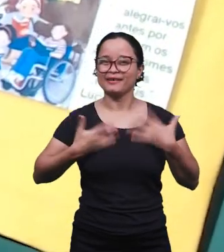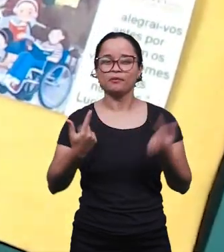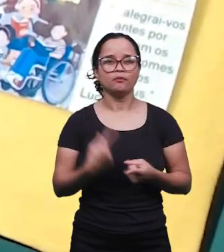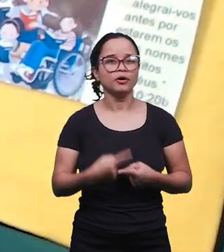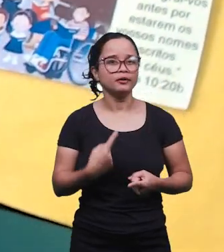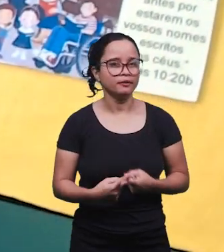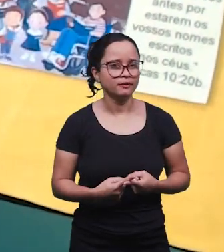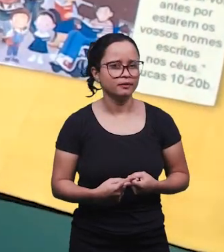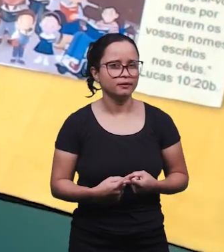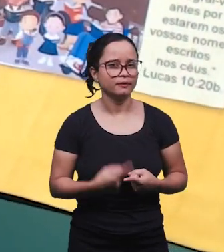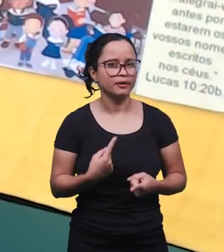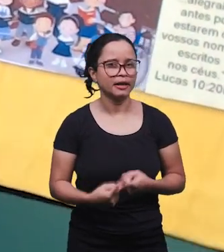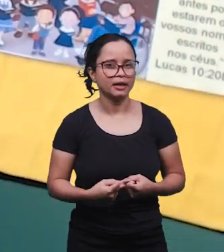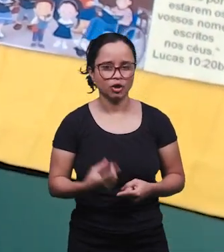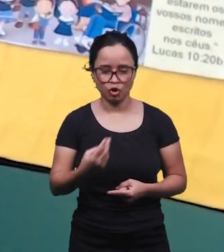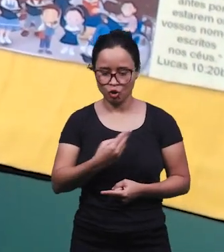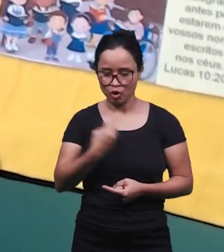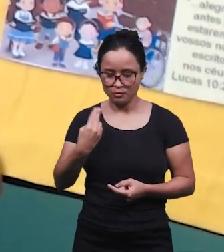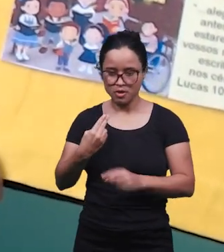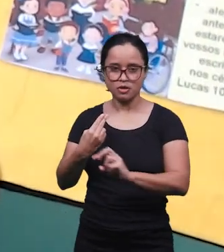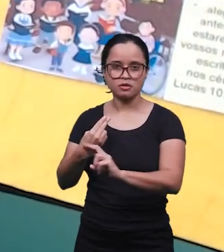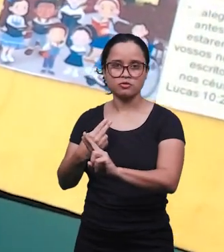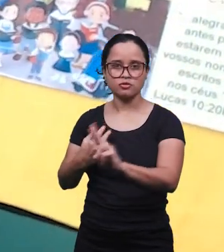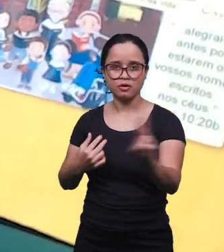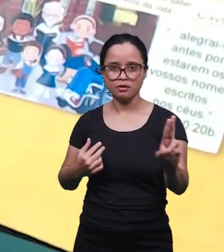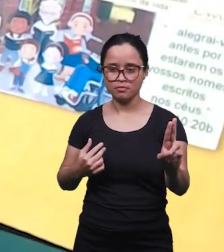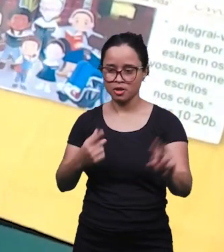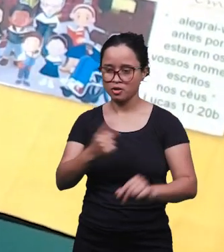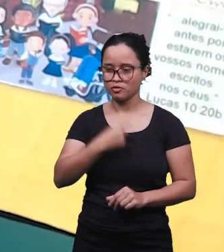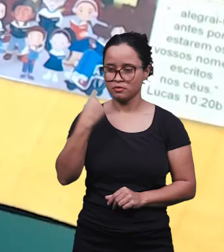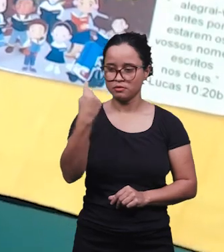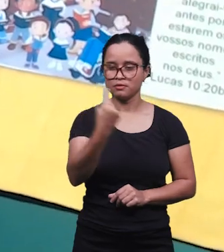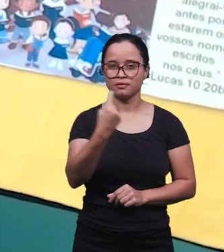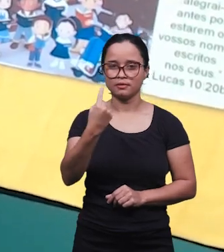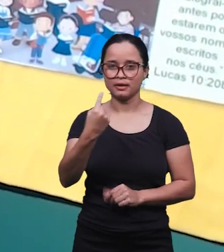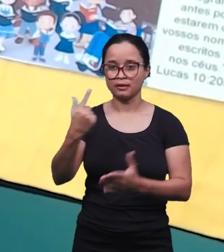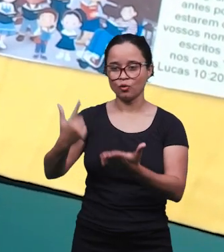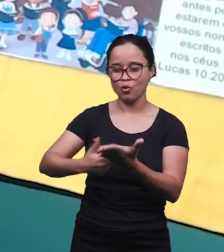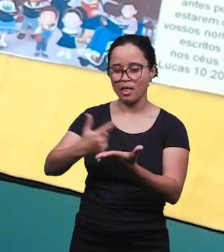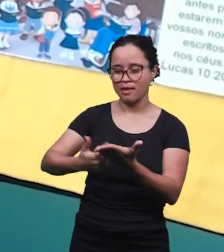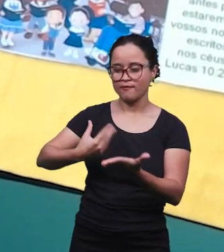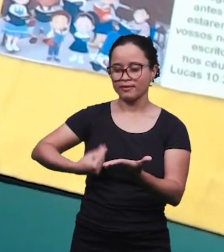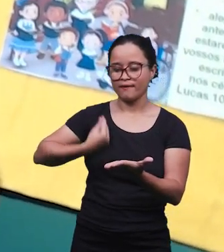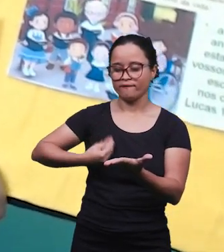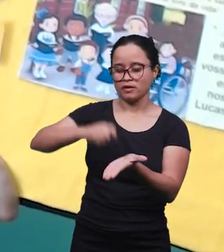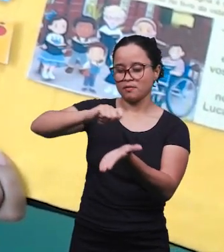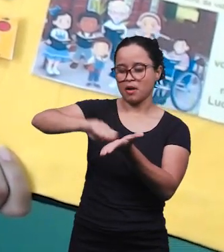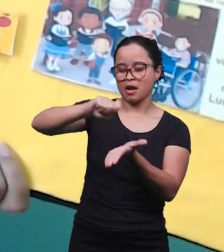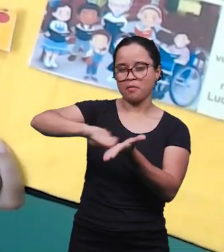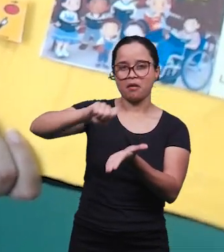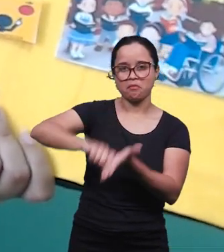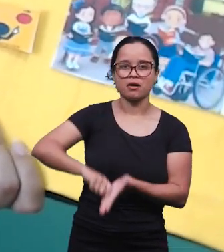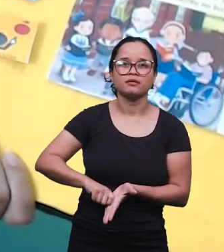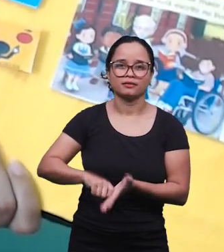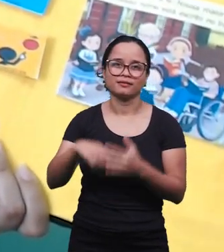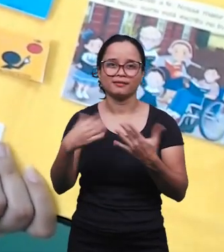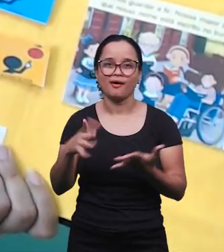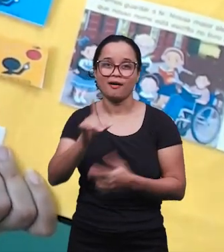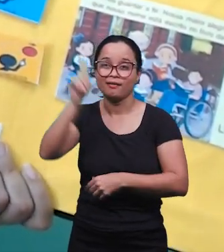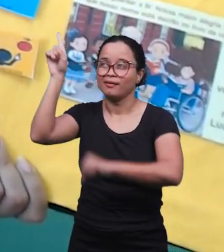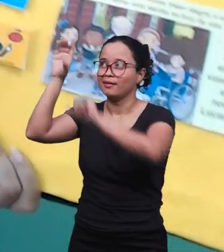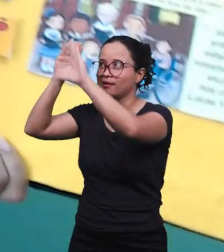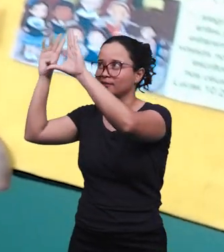muito alegres. Sabe por quê? Porque os nossos nomes estão escritos no livro da vida. Porque no céu nós teremos